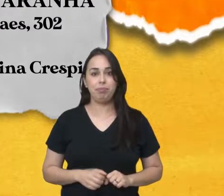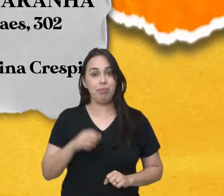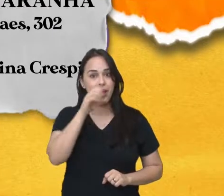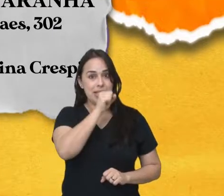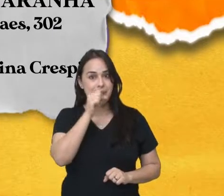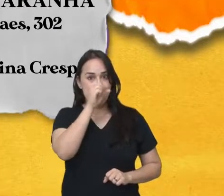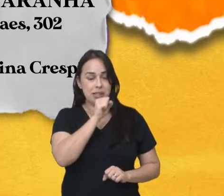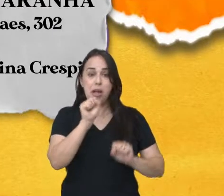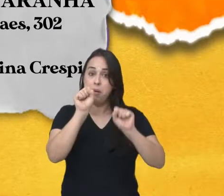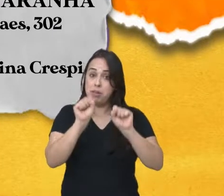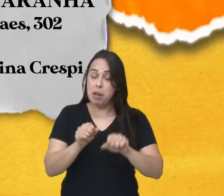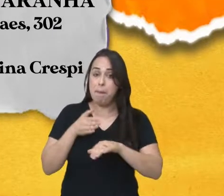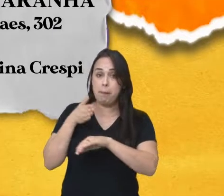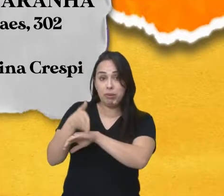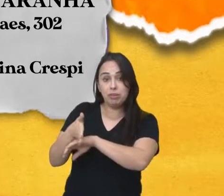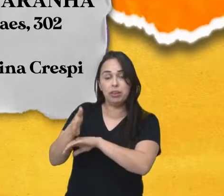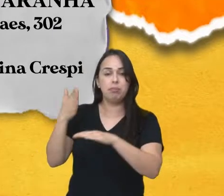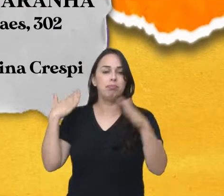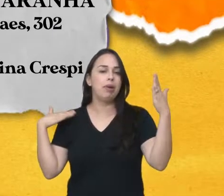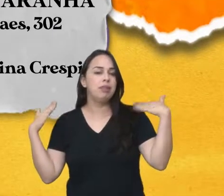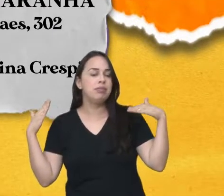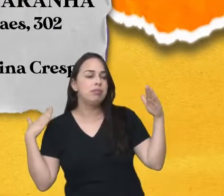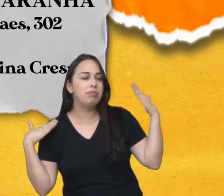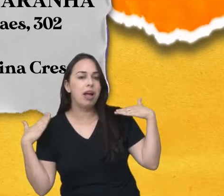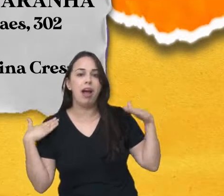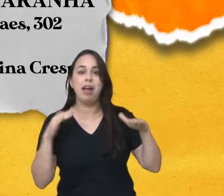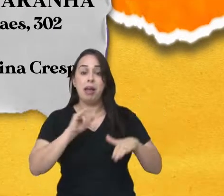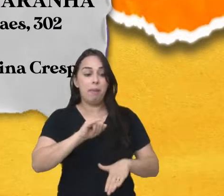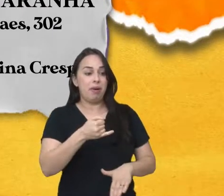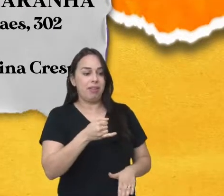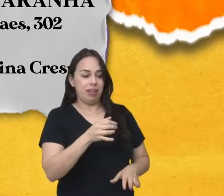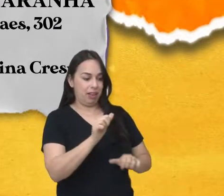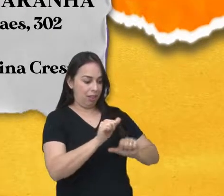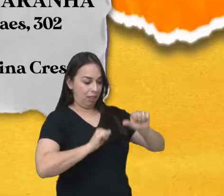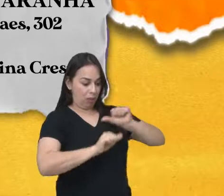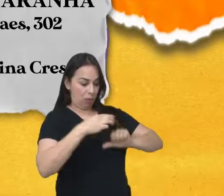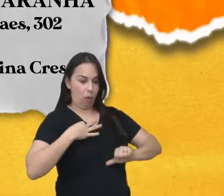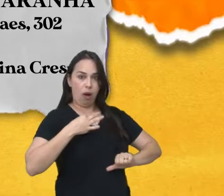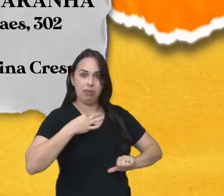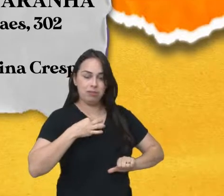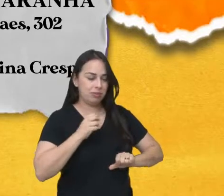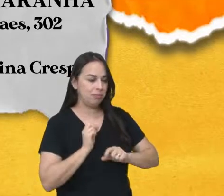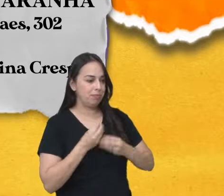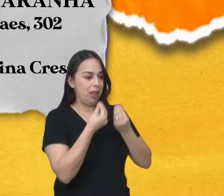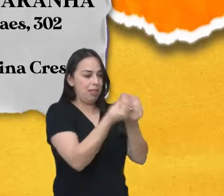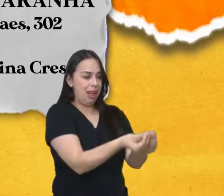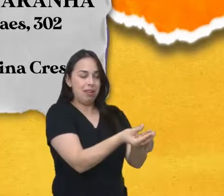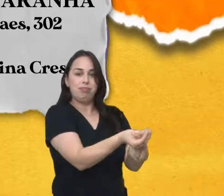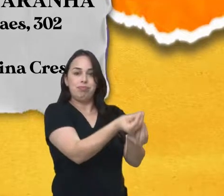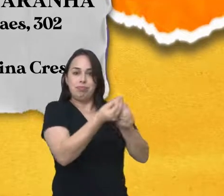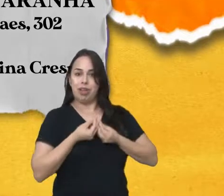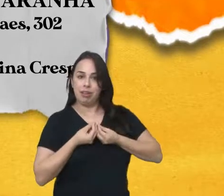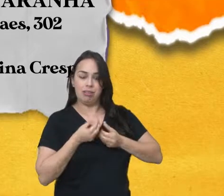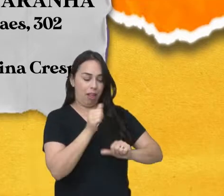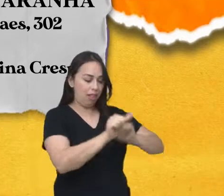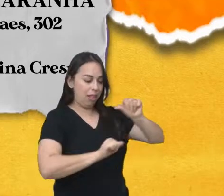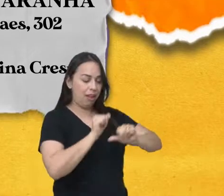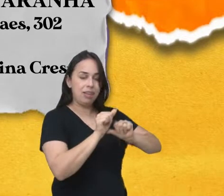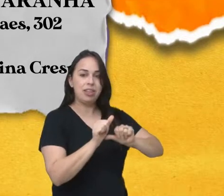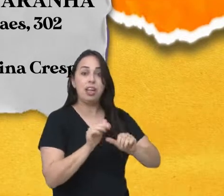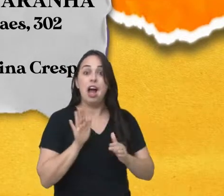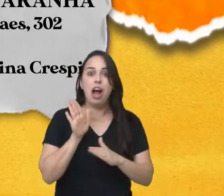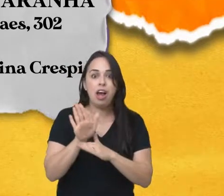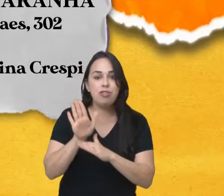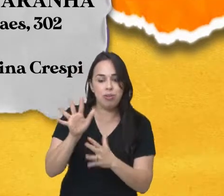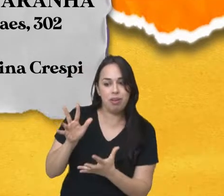Neste sábado, você pode passear e aproveitar para renovar o seu guarda-roupa, reciclando o seu vestuário e ajudando o